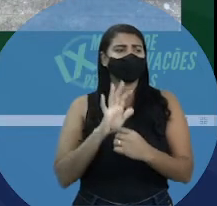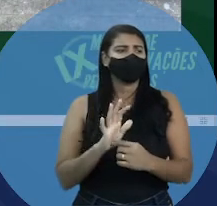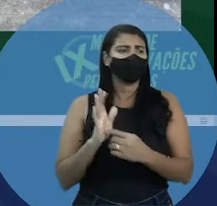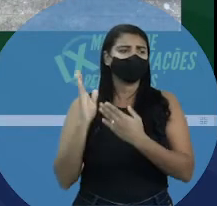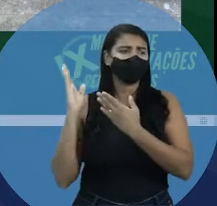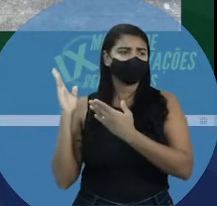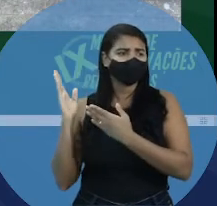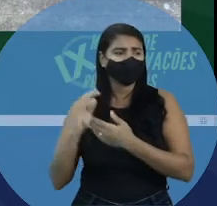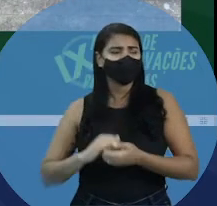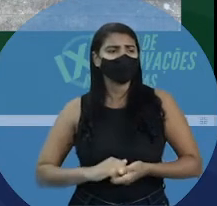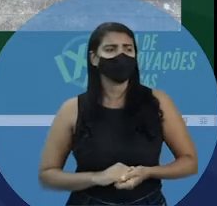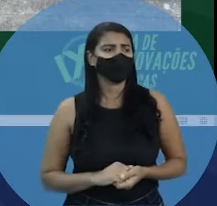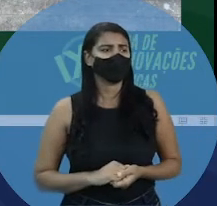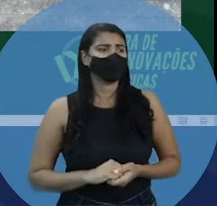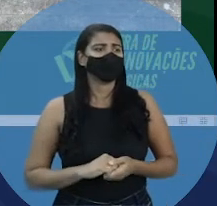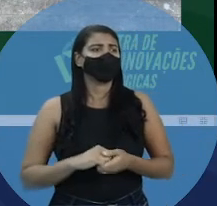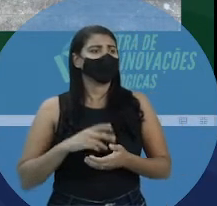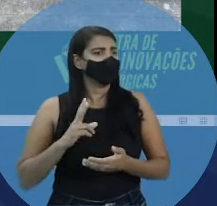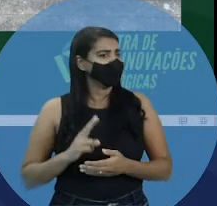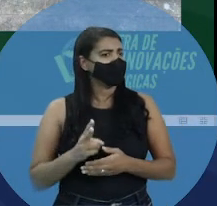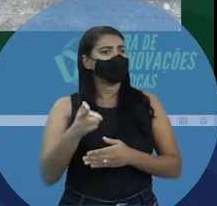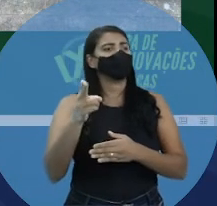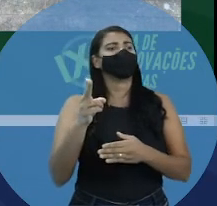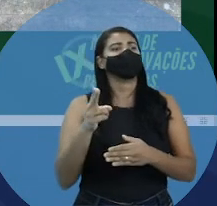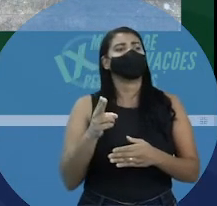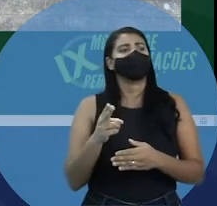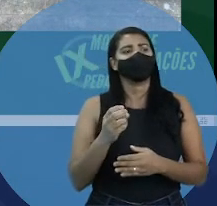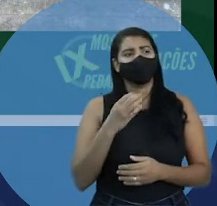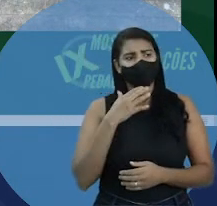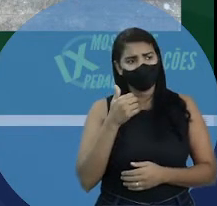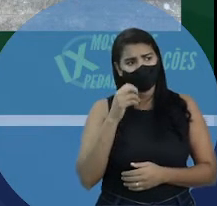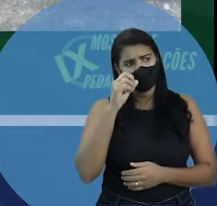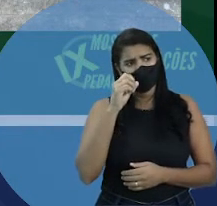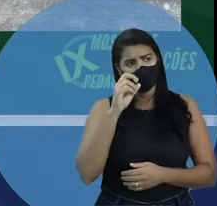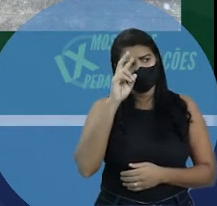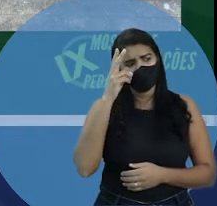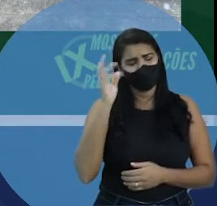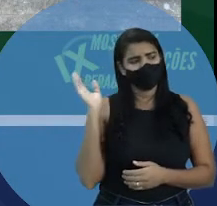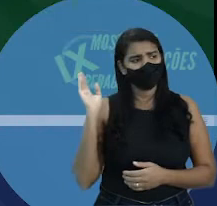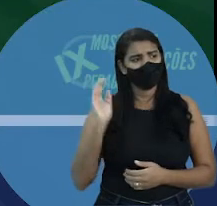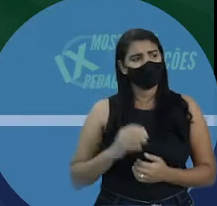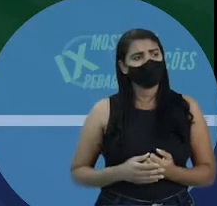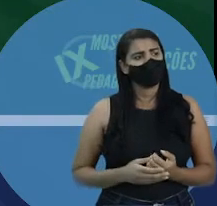baterias, eles continuavam saudáveis no mesmo instante. Pode passar.